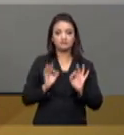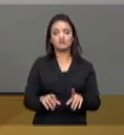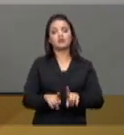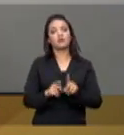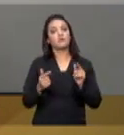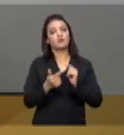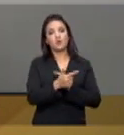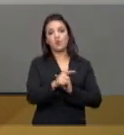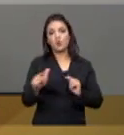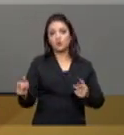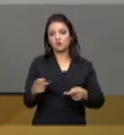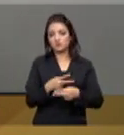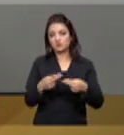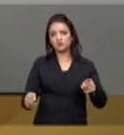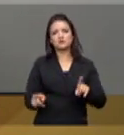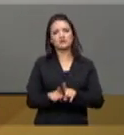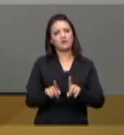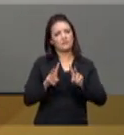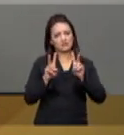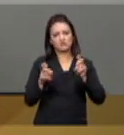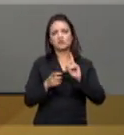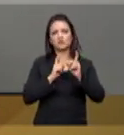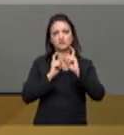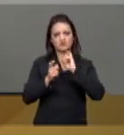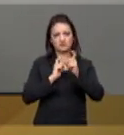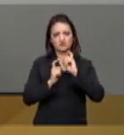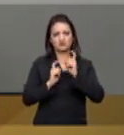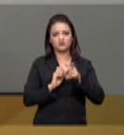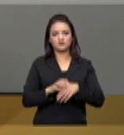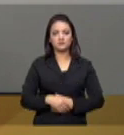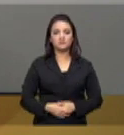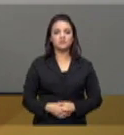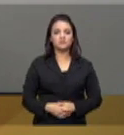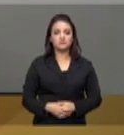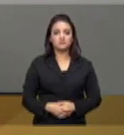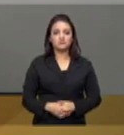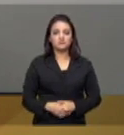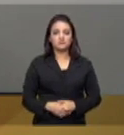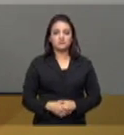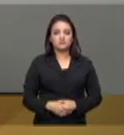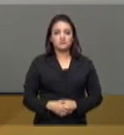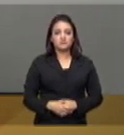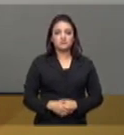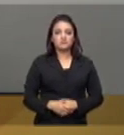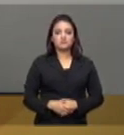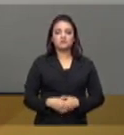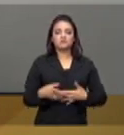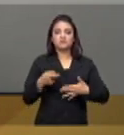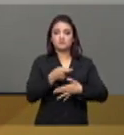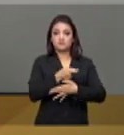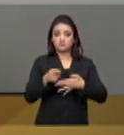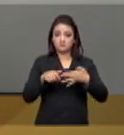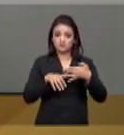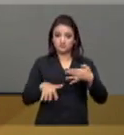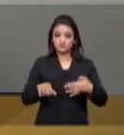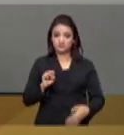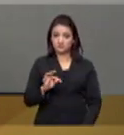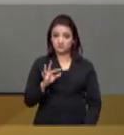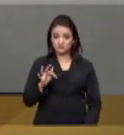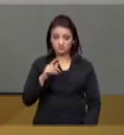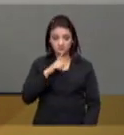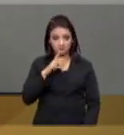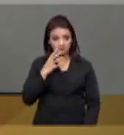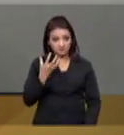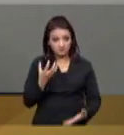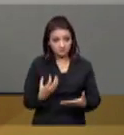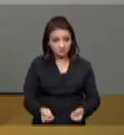outros argumentos, todos de ordem administrativa e macroeconômica. A jurisprudência do Supremo, como eu disse, tem admitido